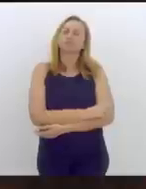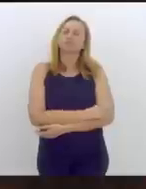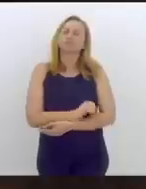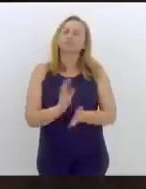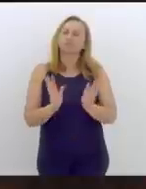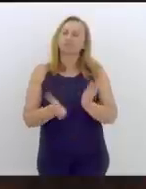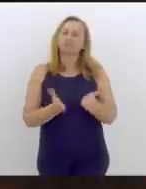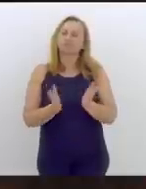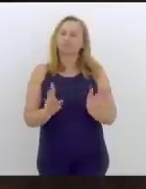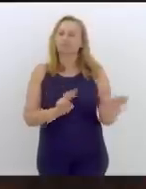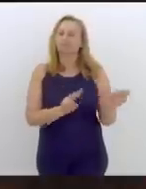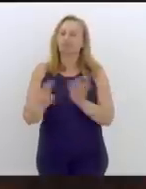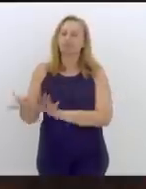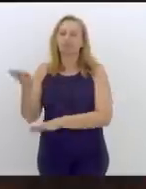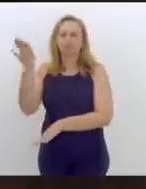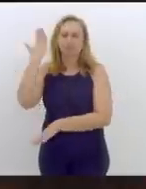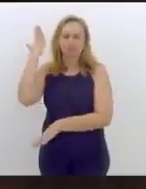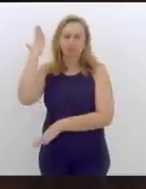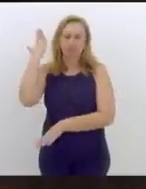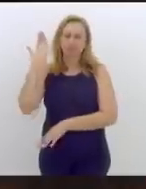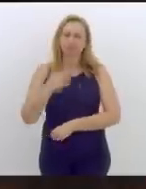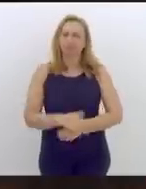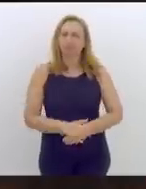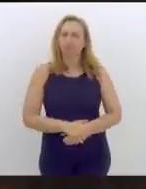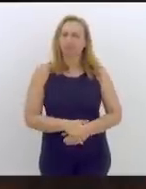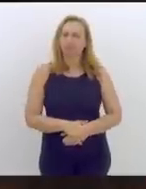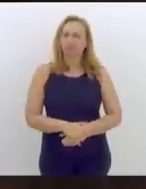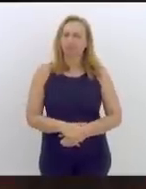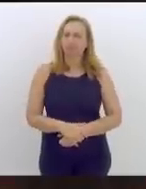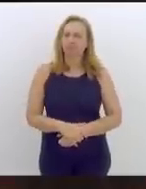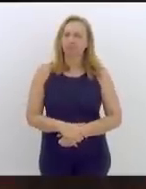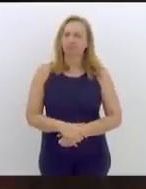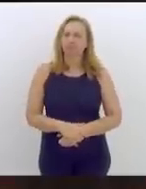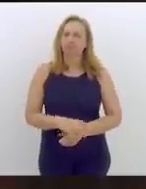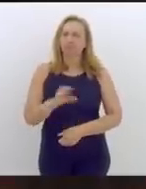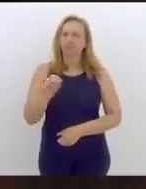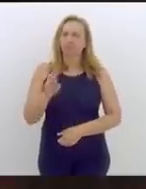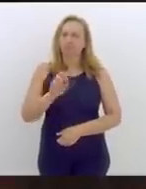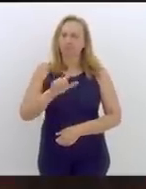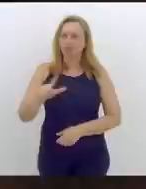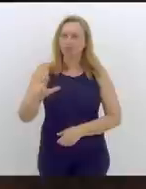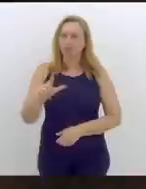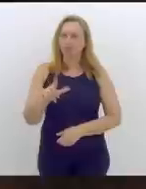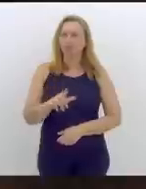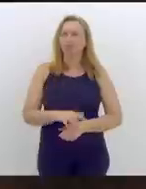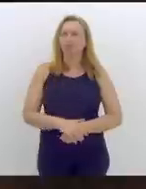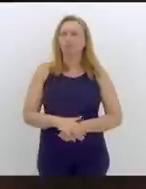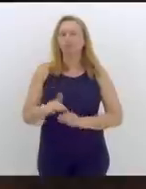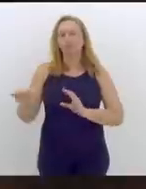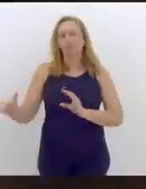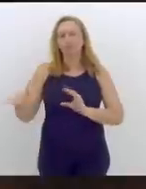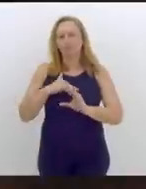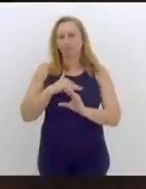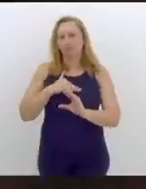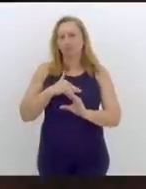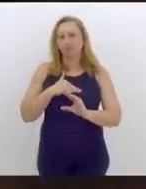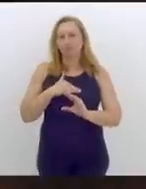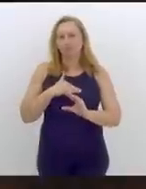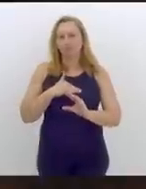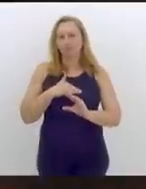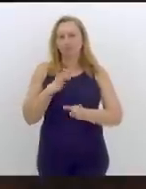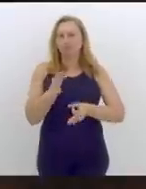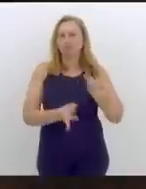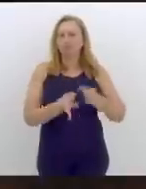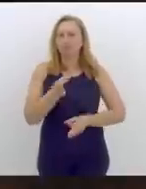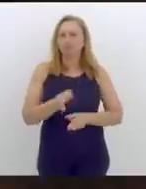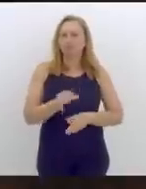agora a semana passada a Coronel rofete me enviou uma mensagem que o jurídico